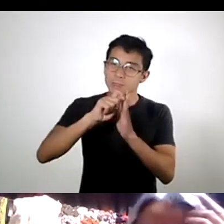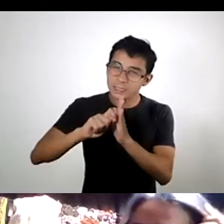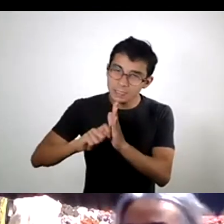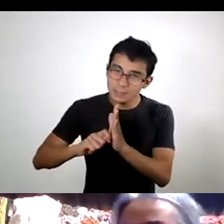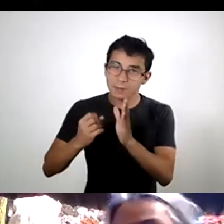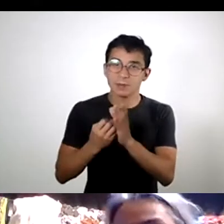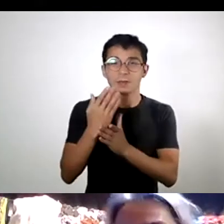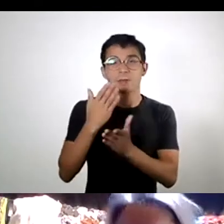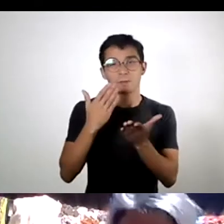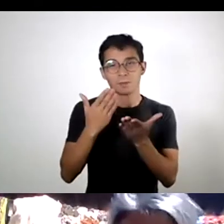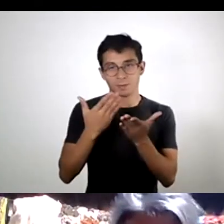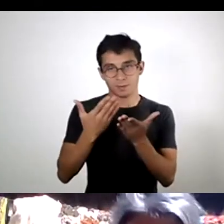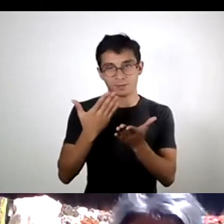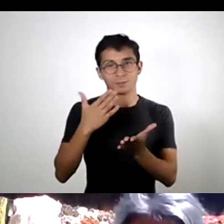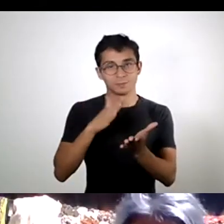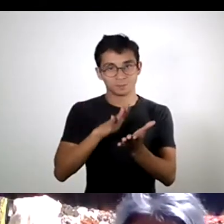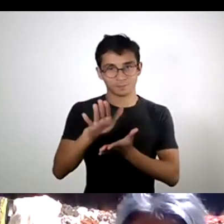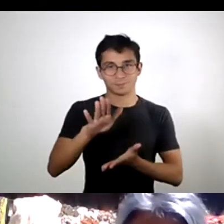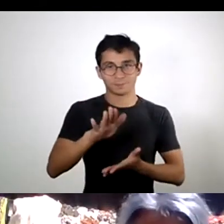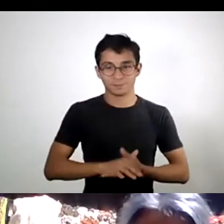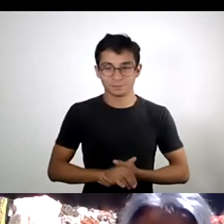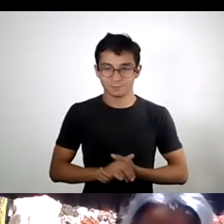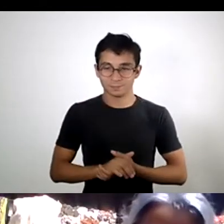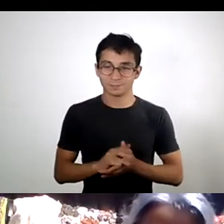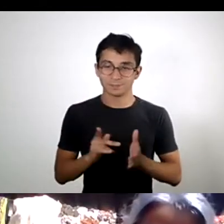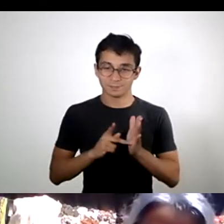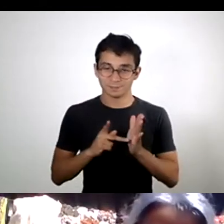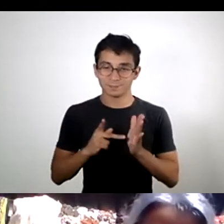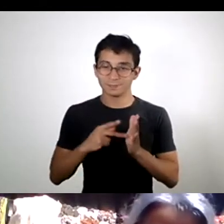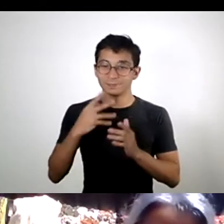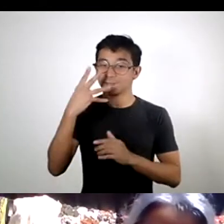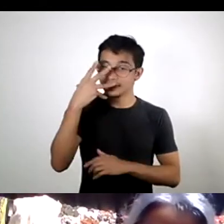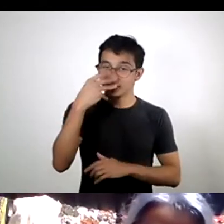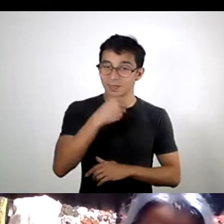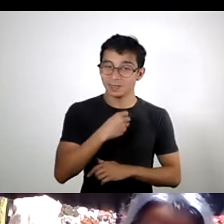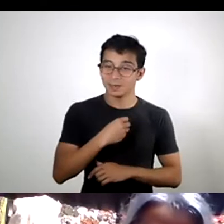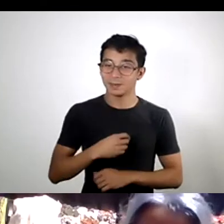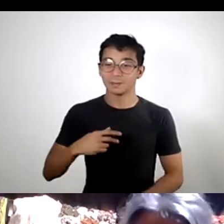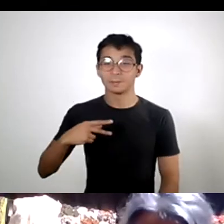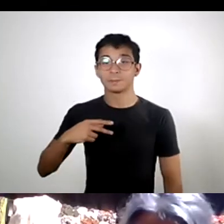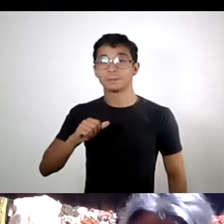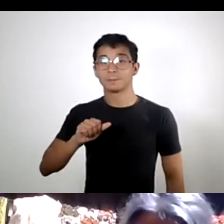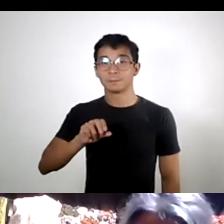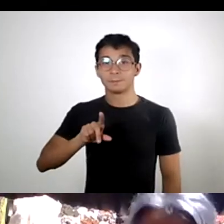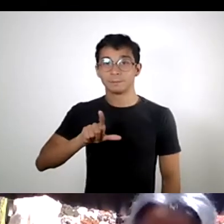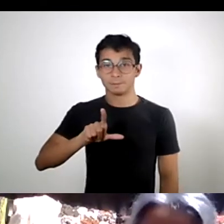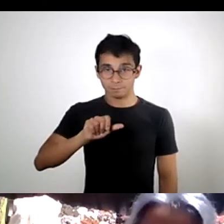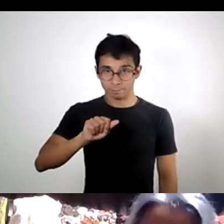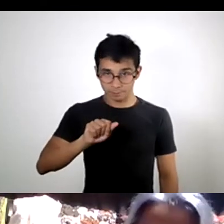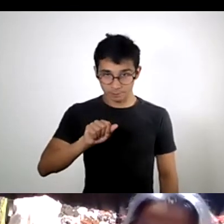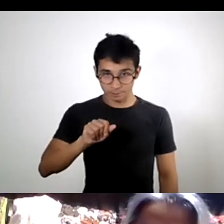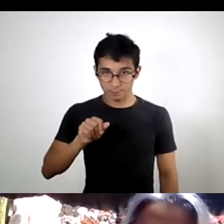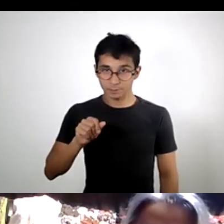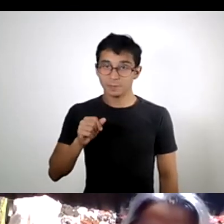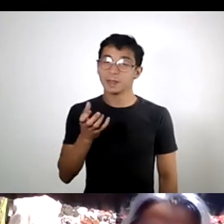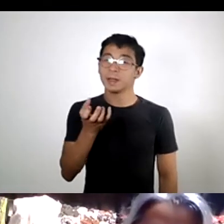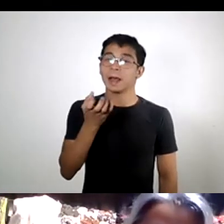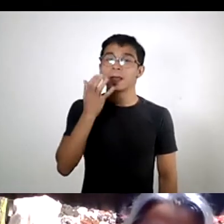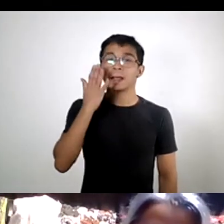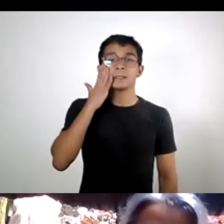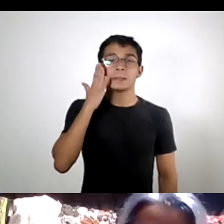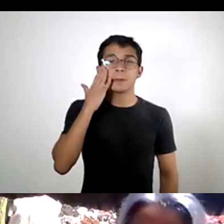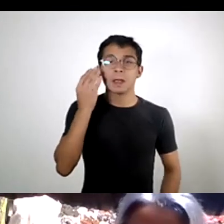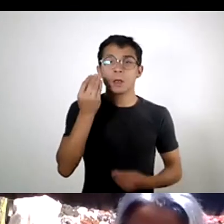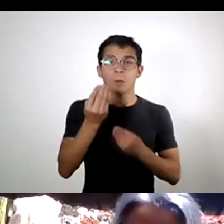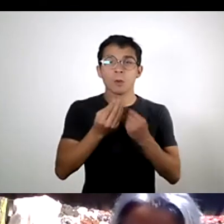Verdade, que coisa linda, gente. A Paula Felice está dizendo, ela quer saber sobre o processo